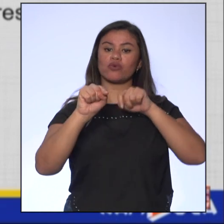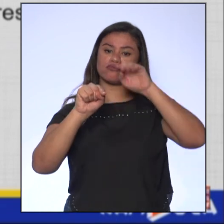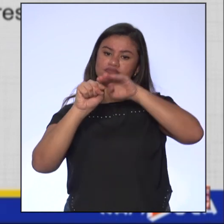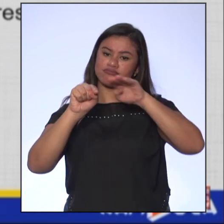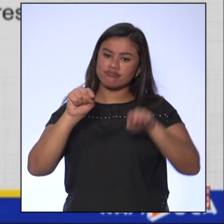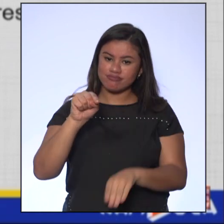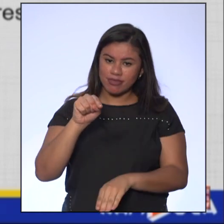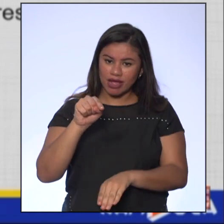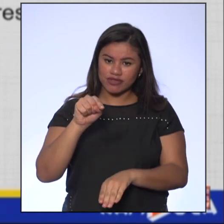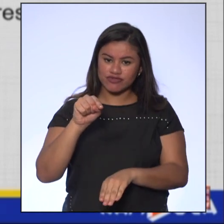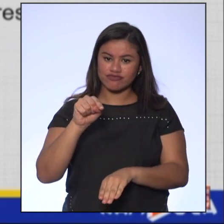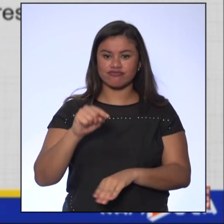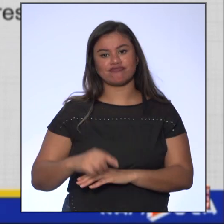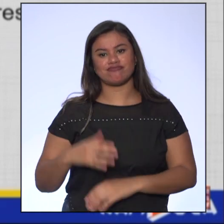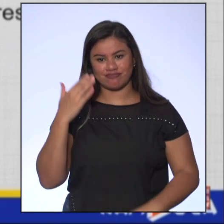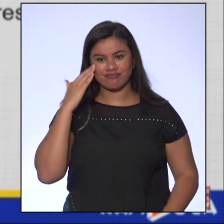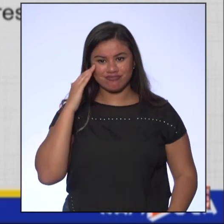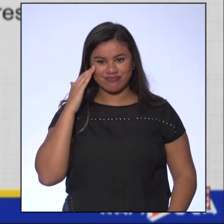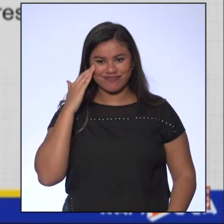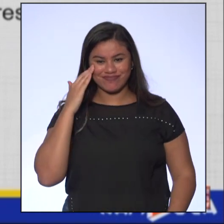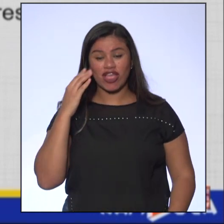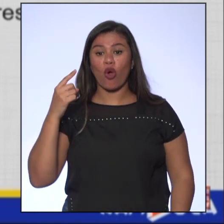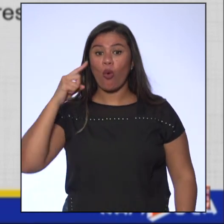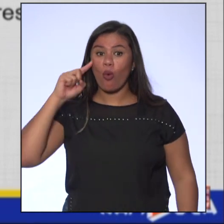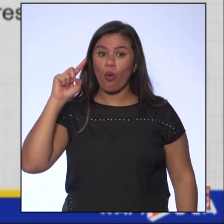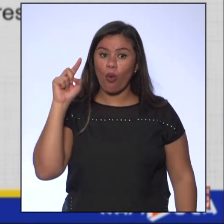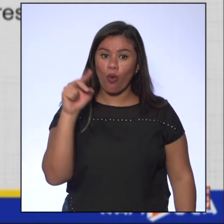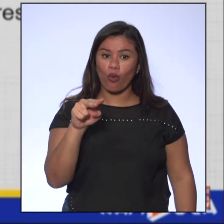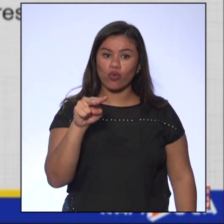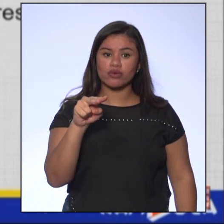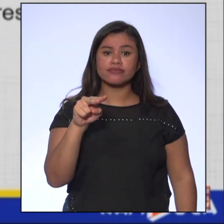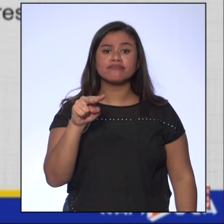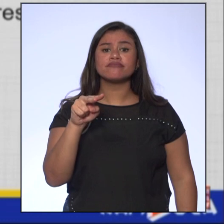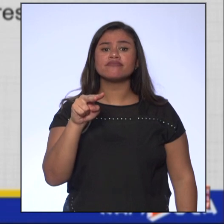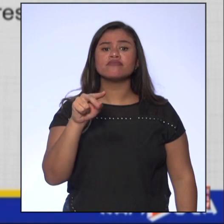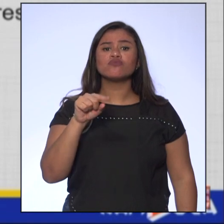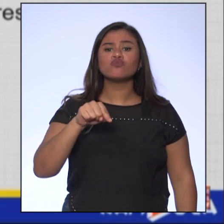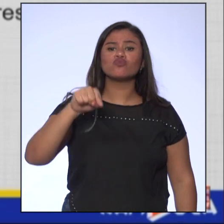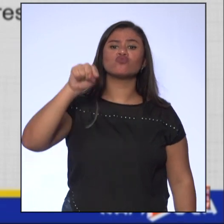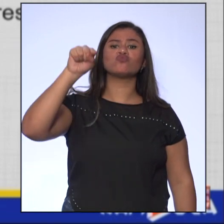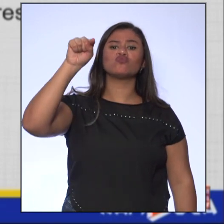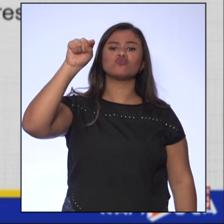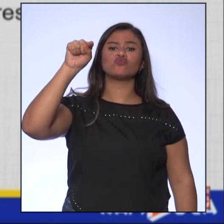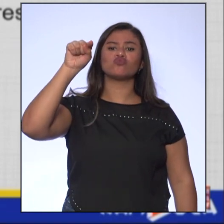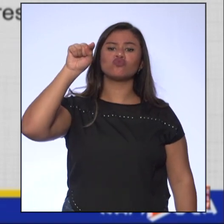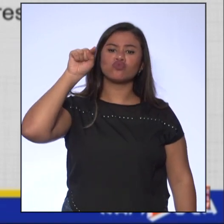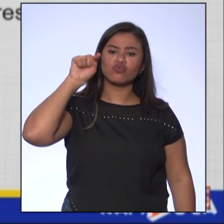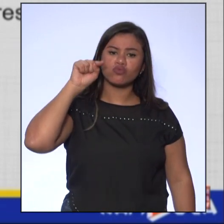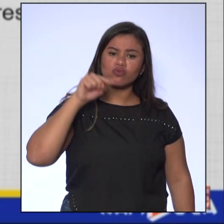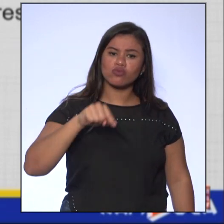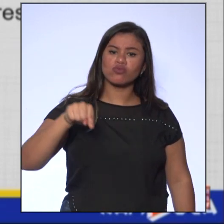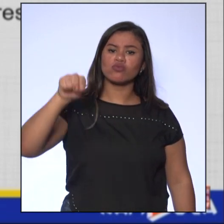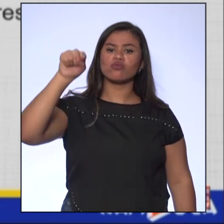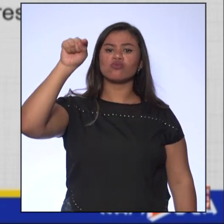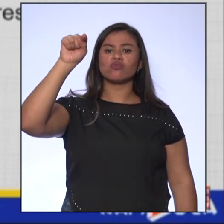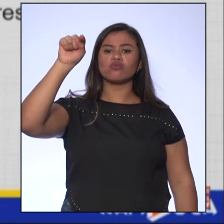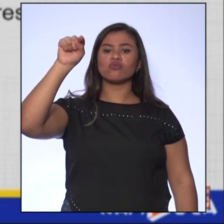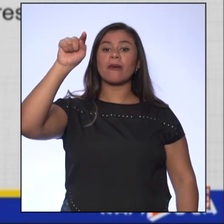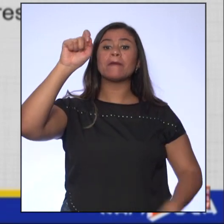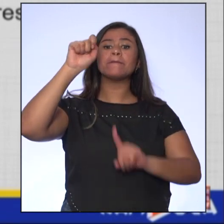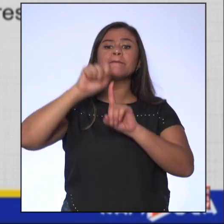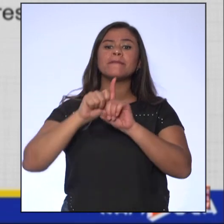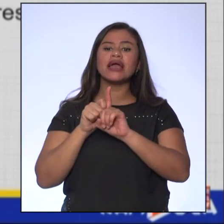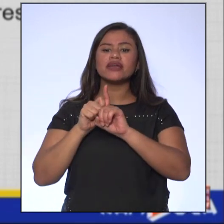alto, você tem aí, ó, pede lá o gráfico, aonde tem um ponto mais alto lá, mês de, coloca o gráfico de novo aí para olhar, o mês